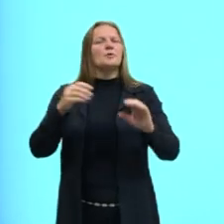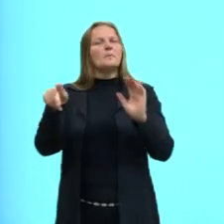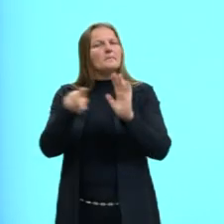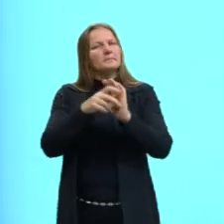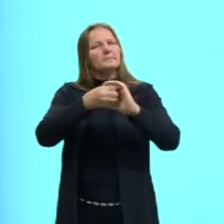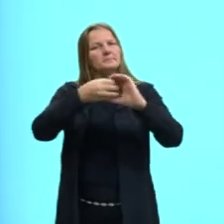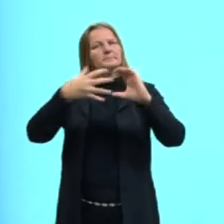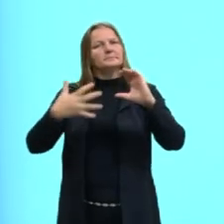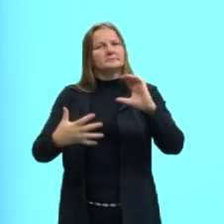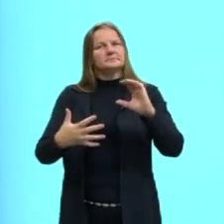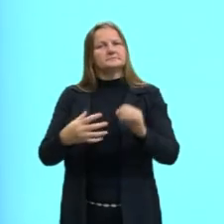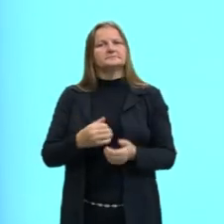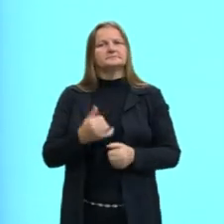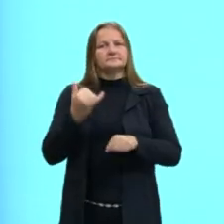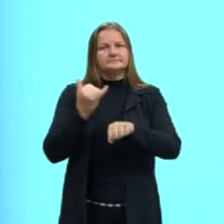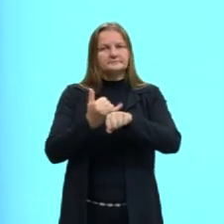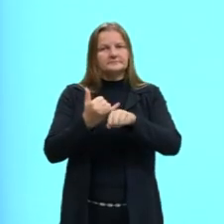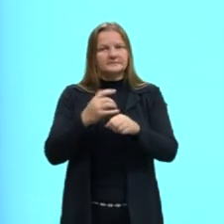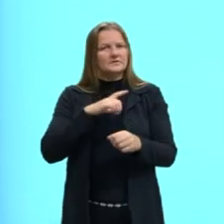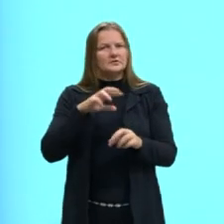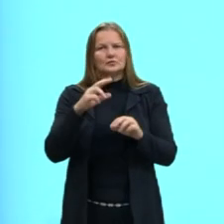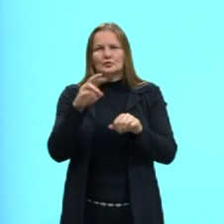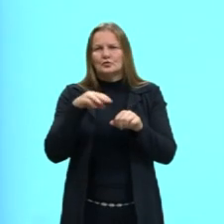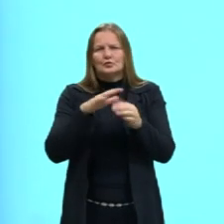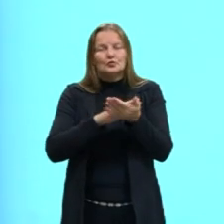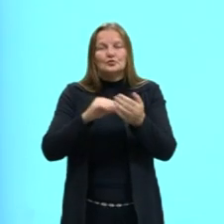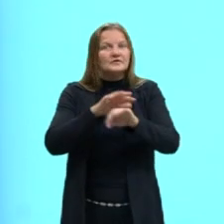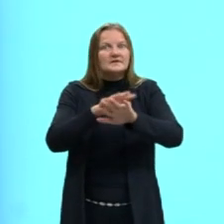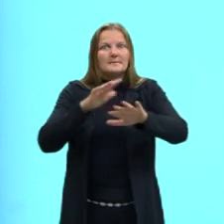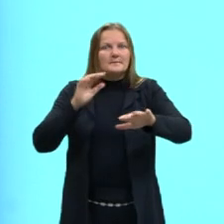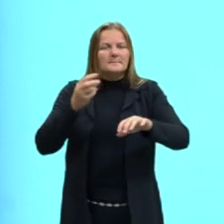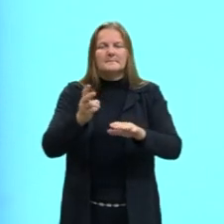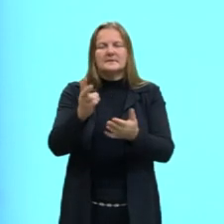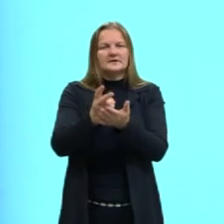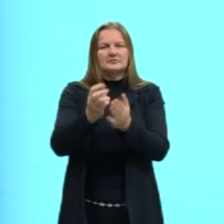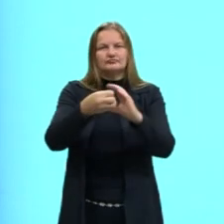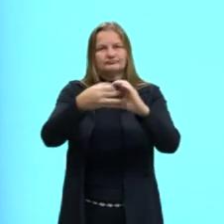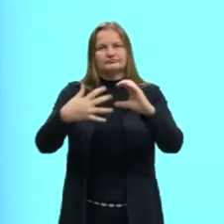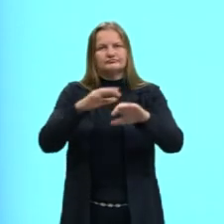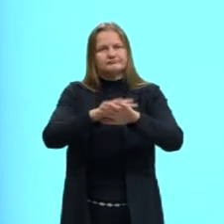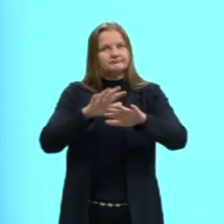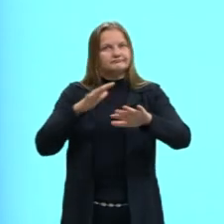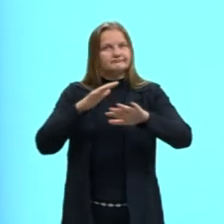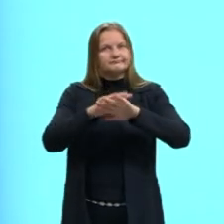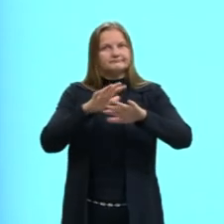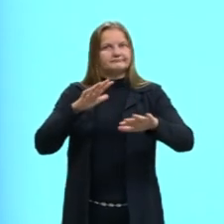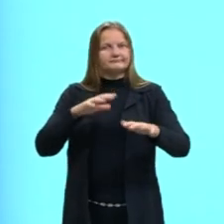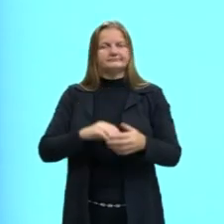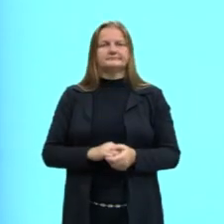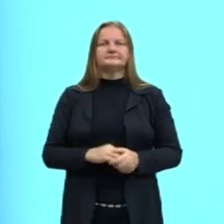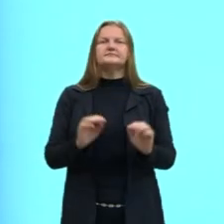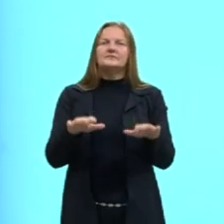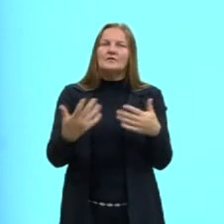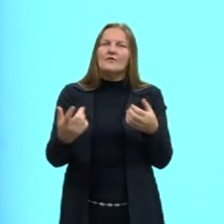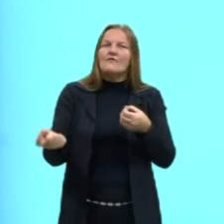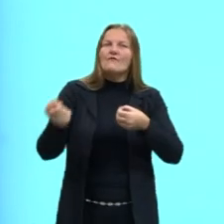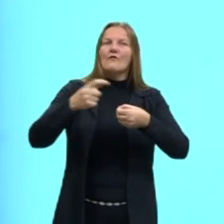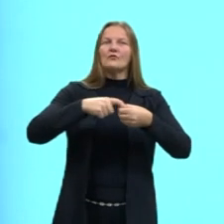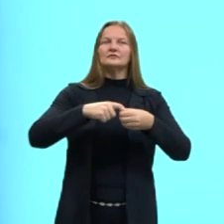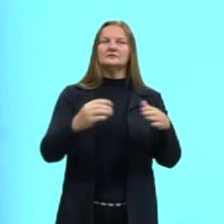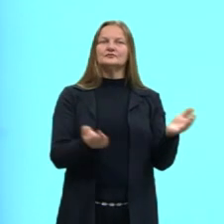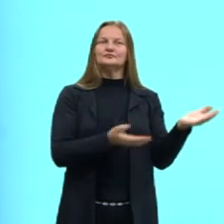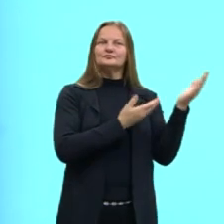característico dos metais sabe-se que são brilhosos né bom então voltando